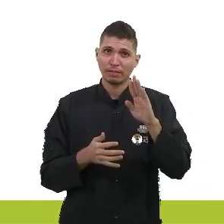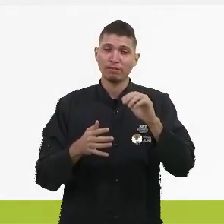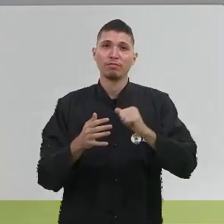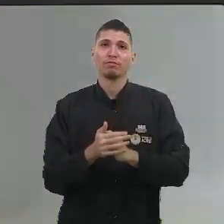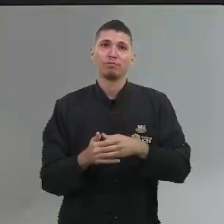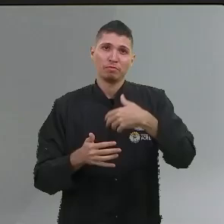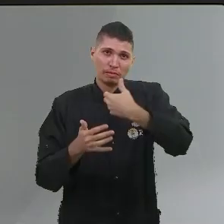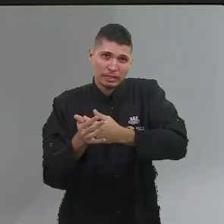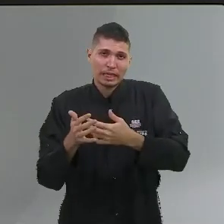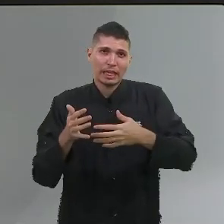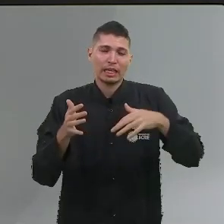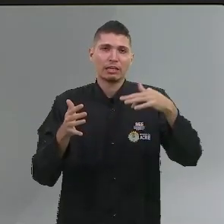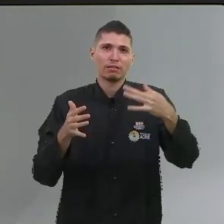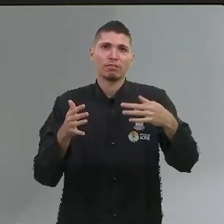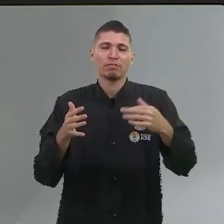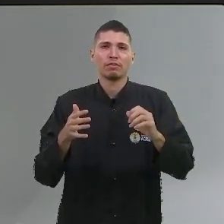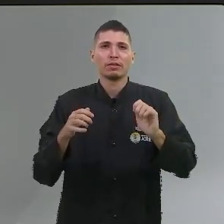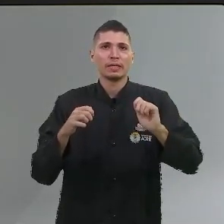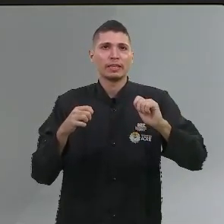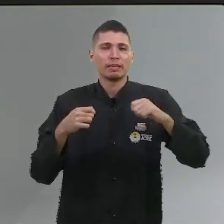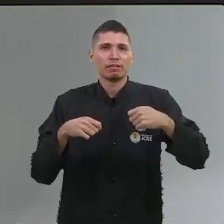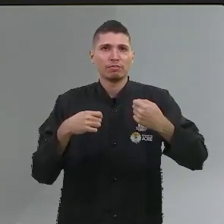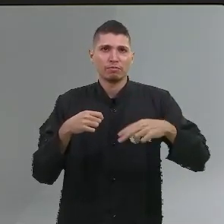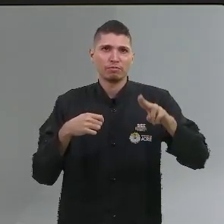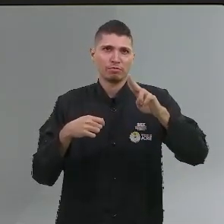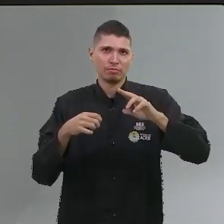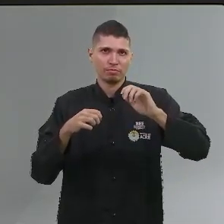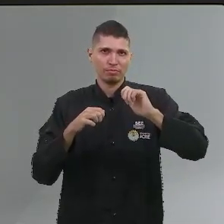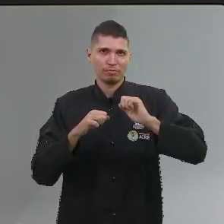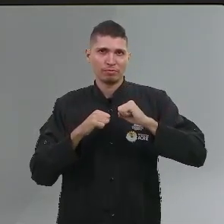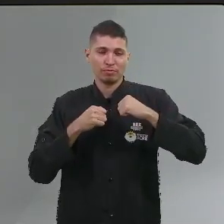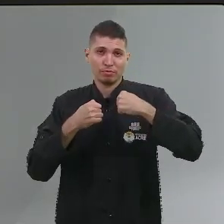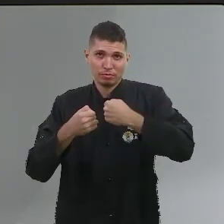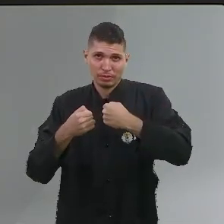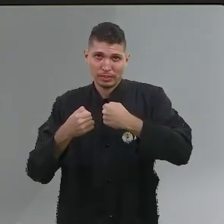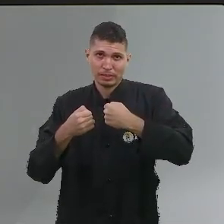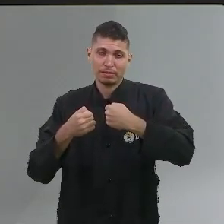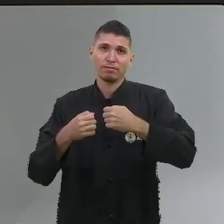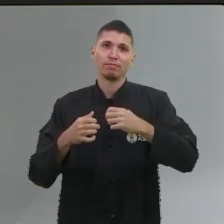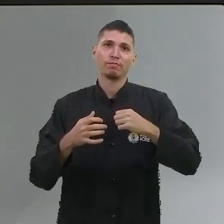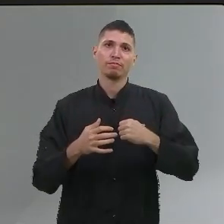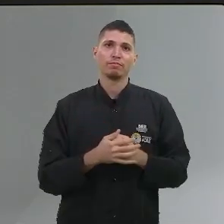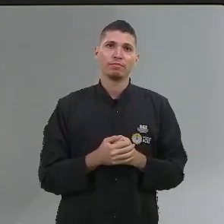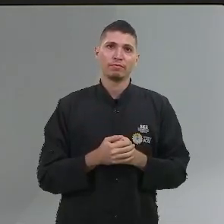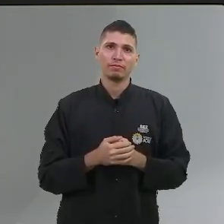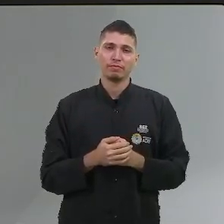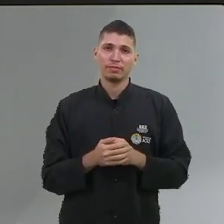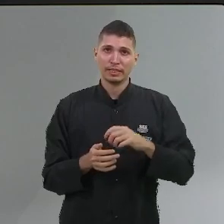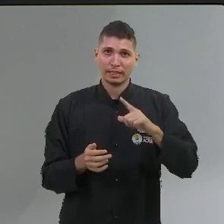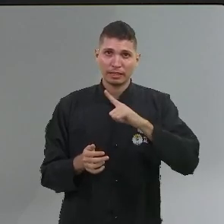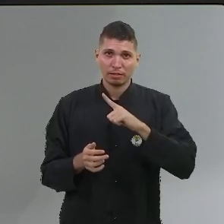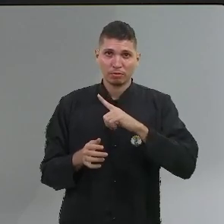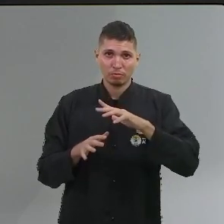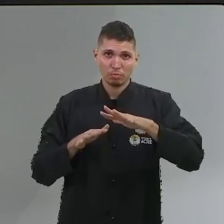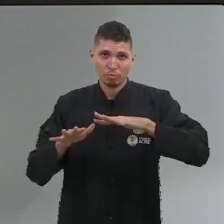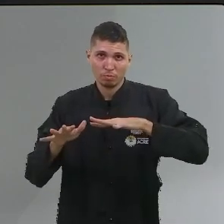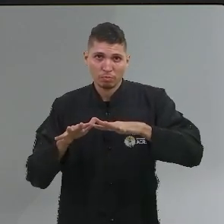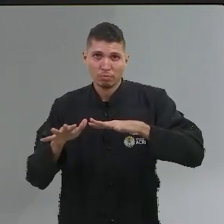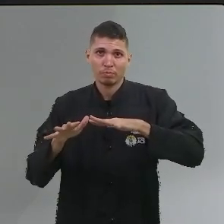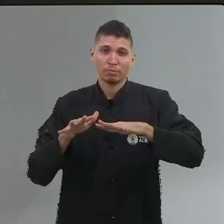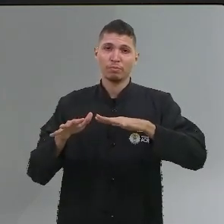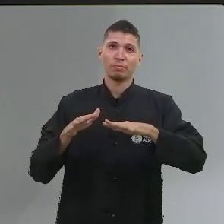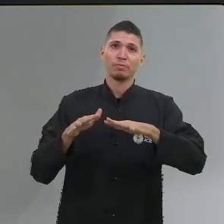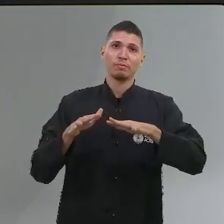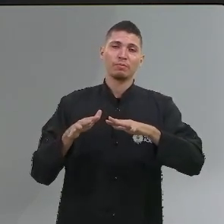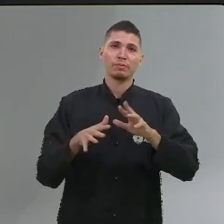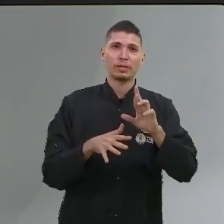seja, a gente vai exercer uma força e vai receber essa força de volta. Né? Ou seja, eu vou ter uma ação e vou receber uma reação. Ação e